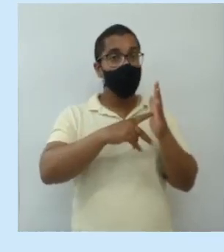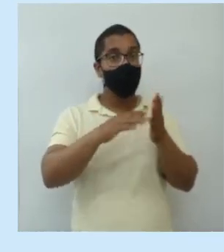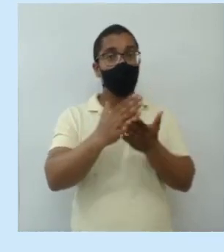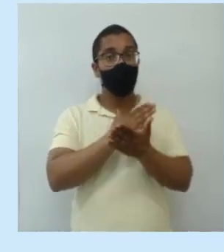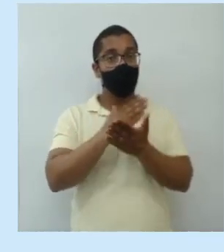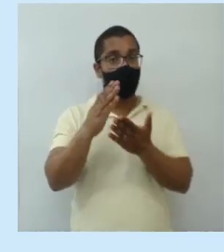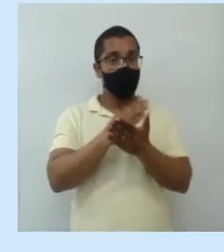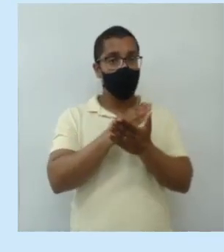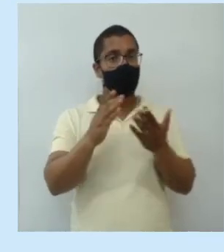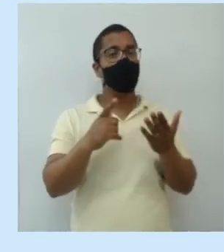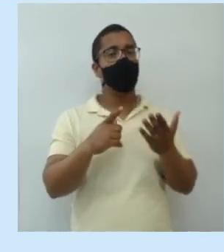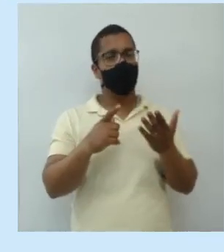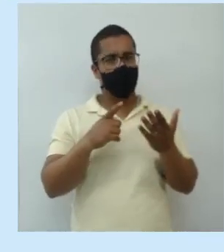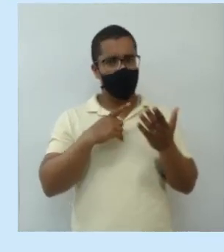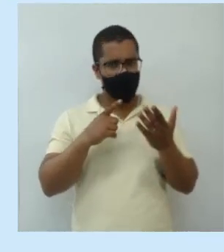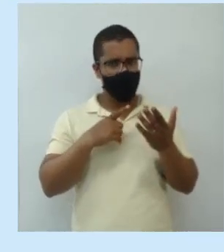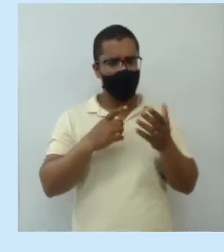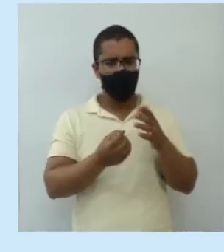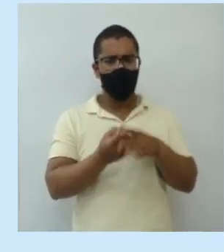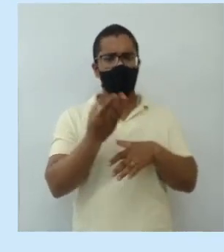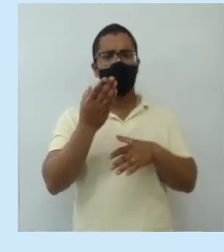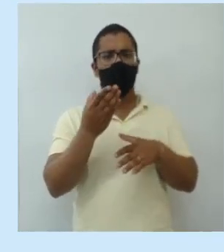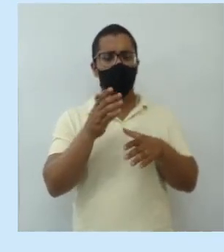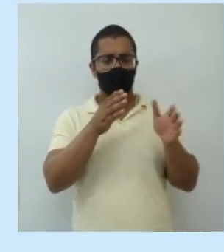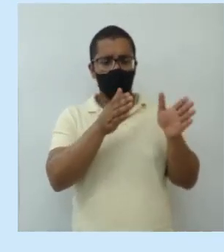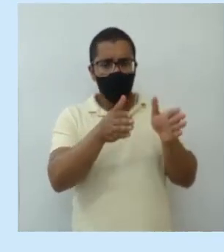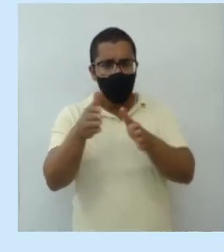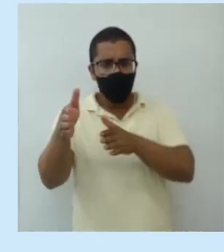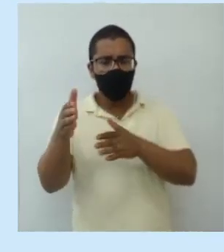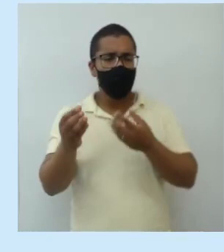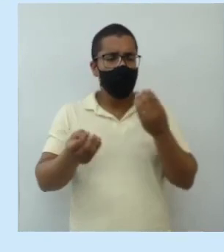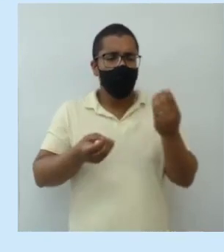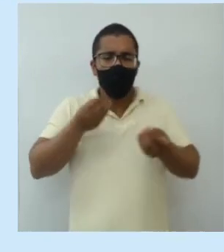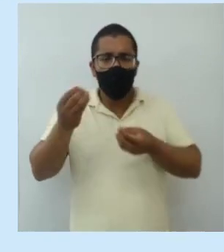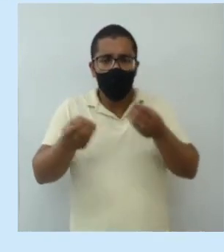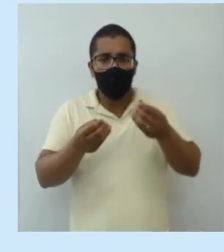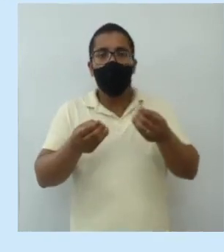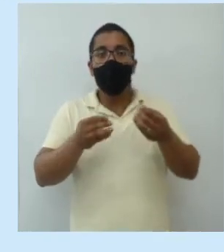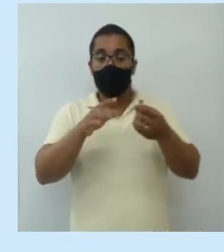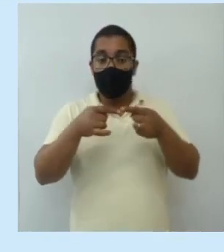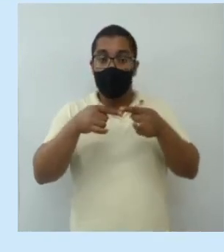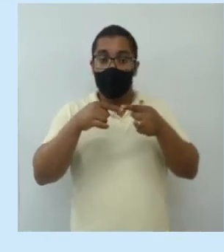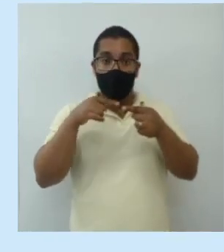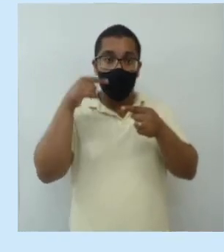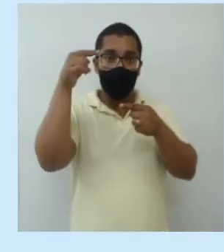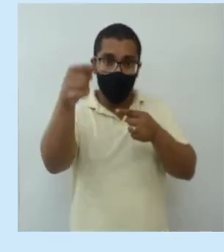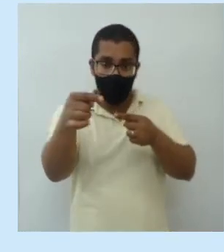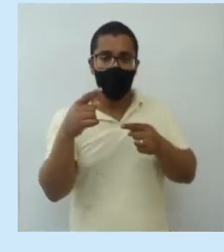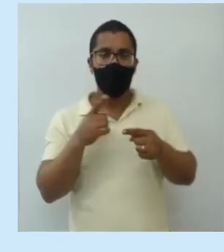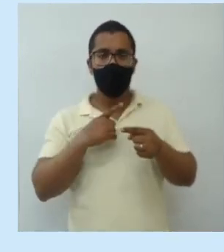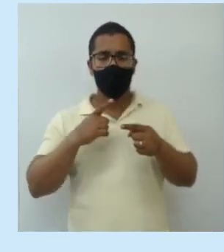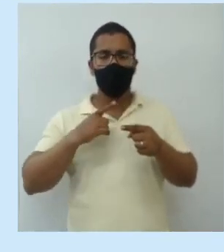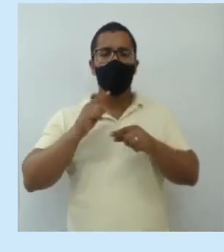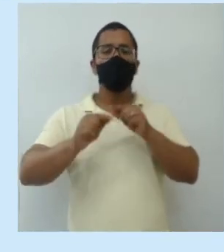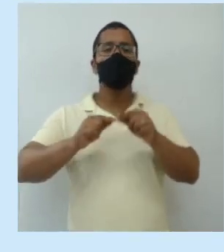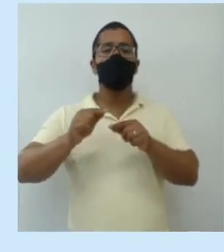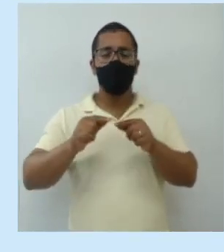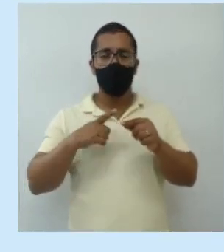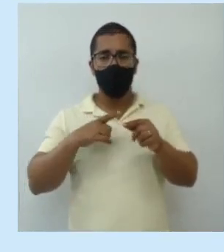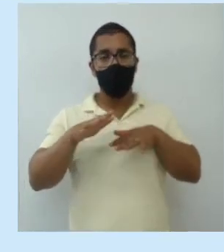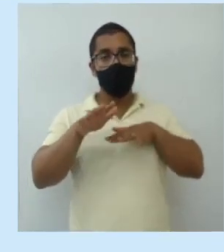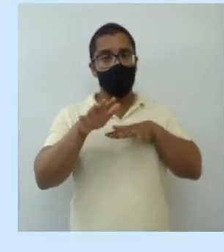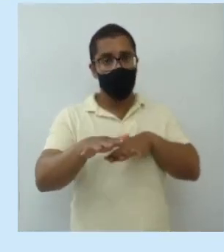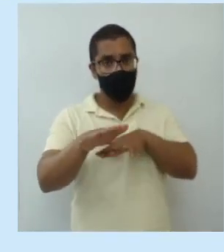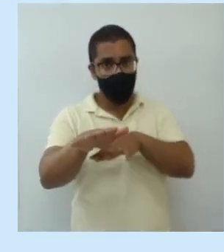vai estimular essa nova forma de organização sindical e depois, a partir desse amadurecimento, a gente vai ter um